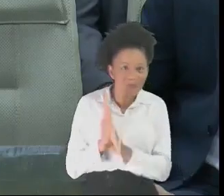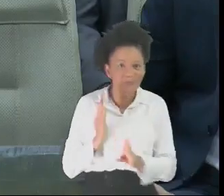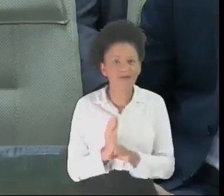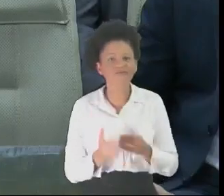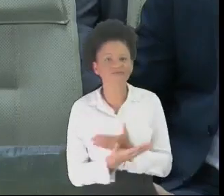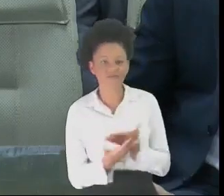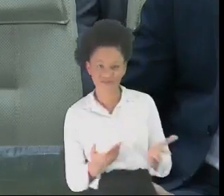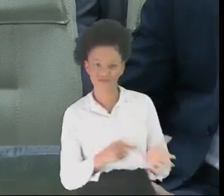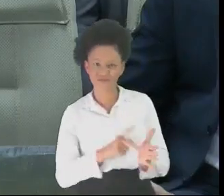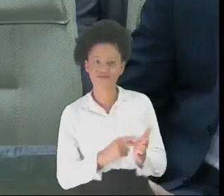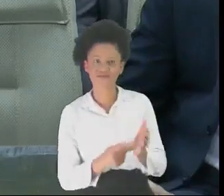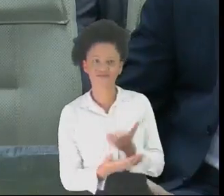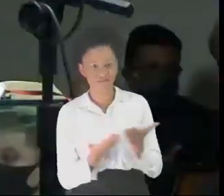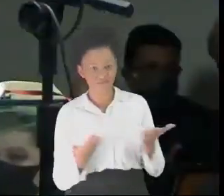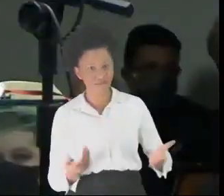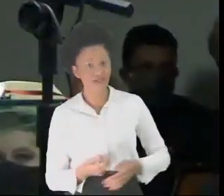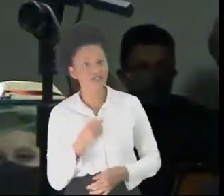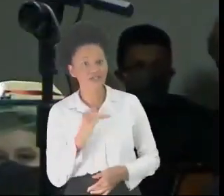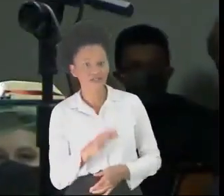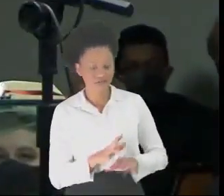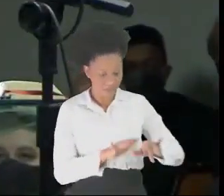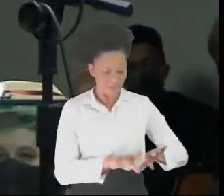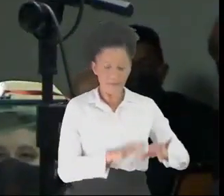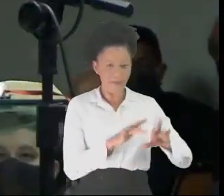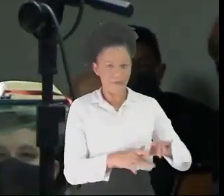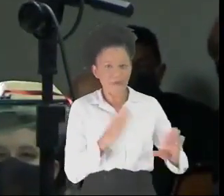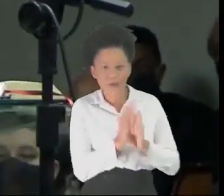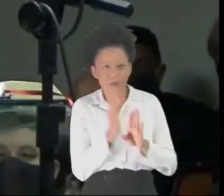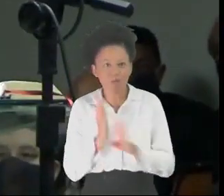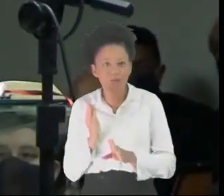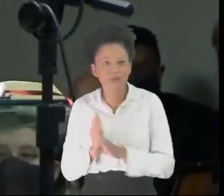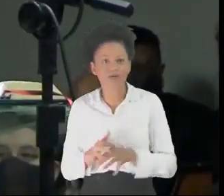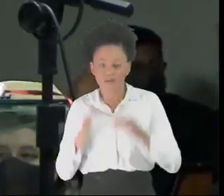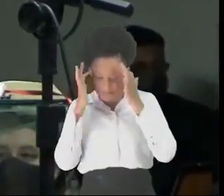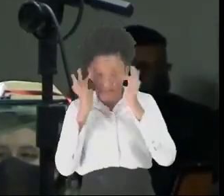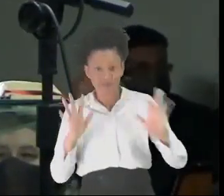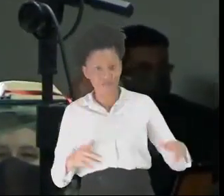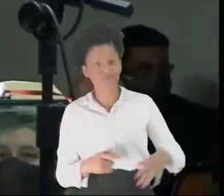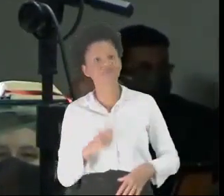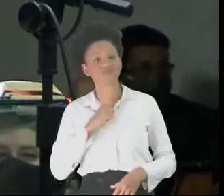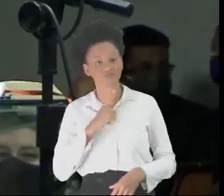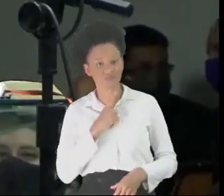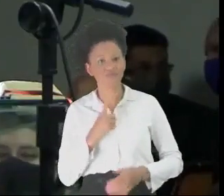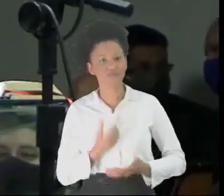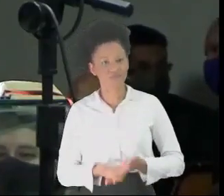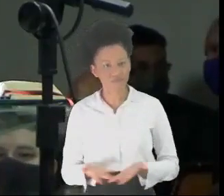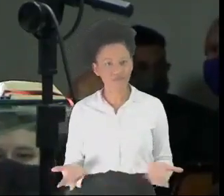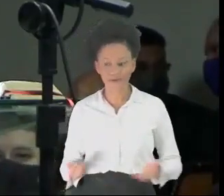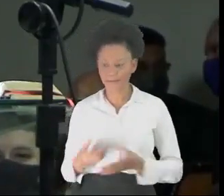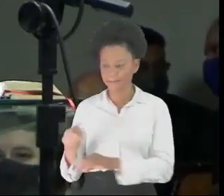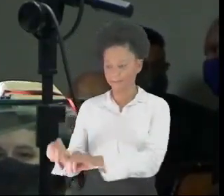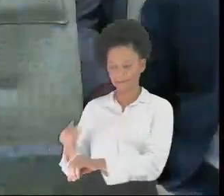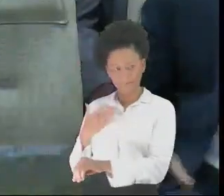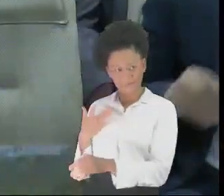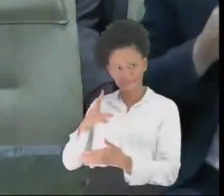Não é verdade, irmão? Descubra. É só você catar essas coisas, você vai achar. Eu não sei como é, mas... que tem. Quando